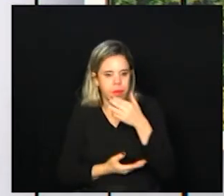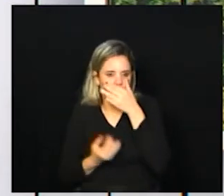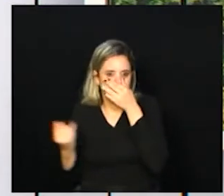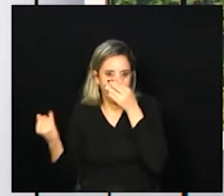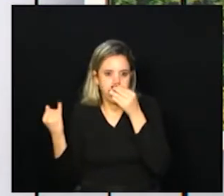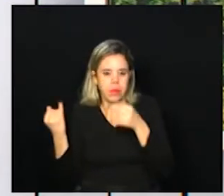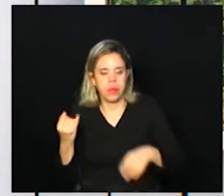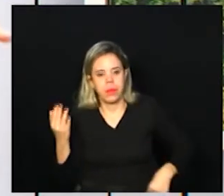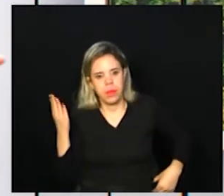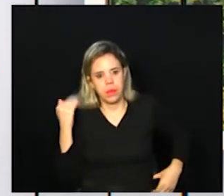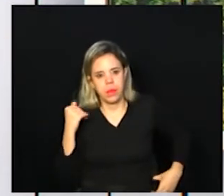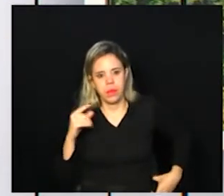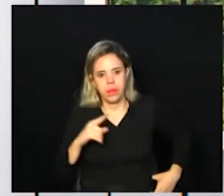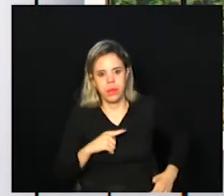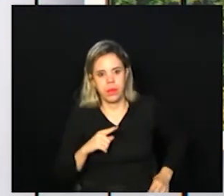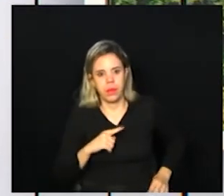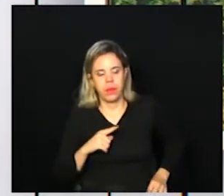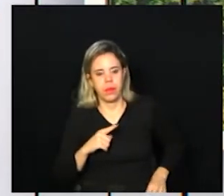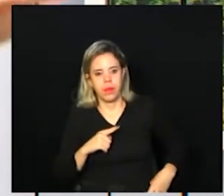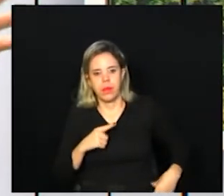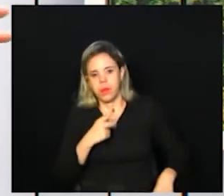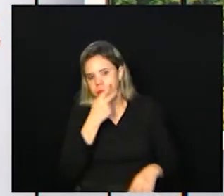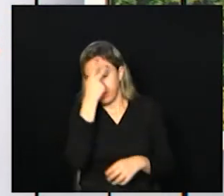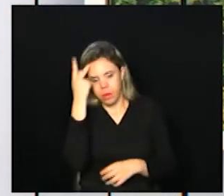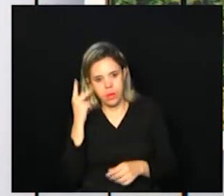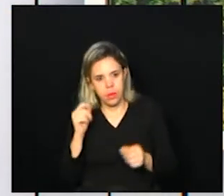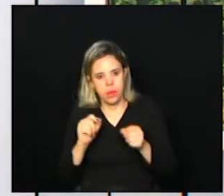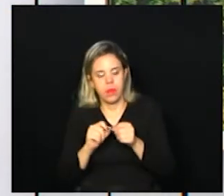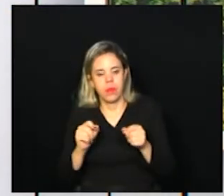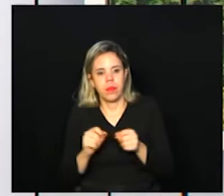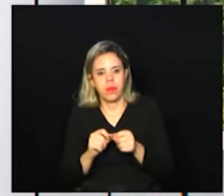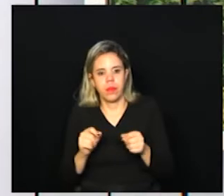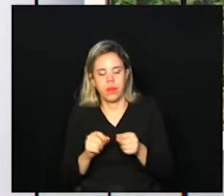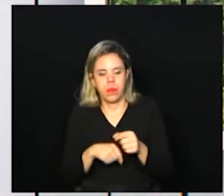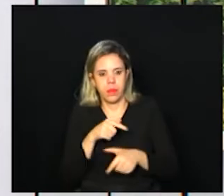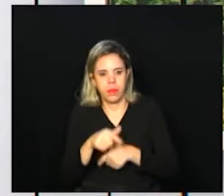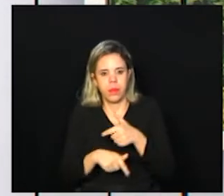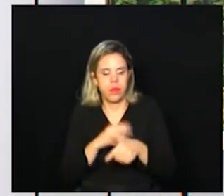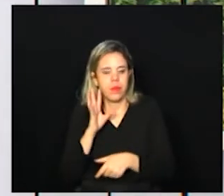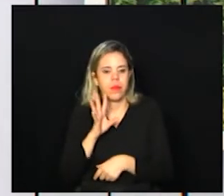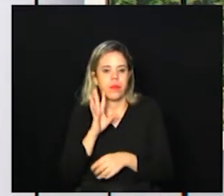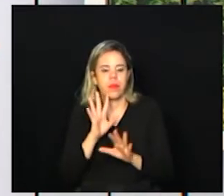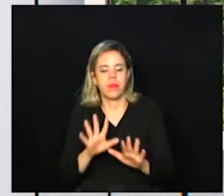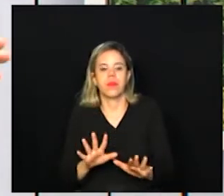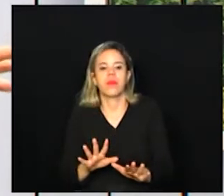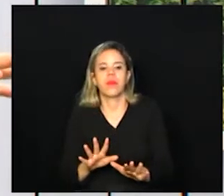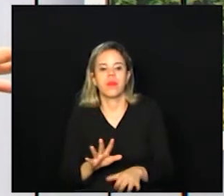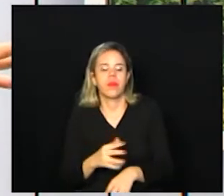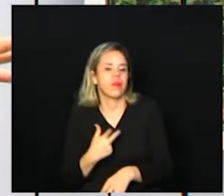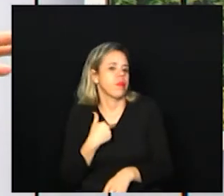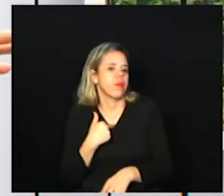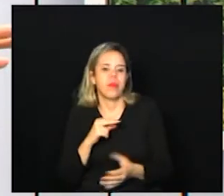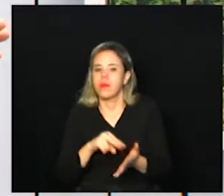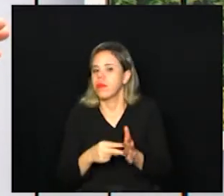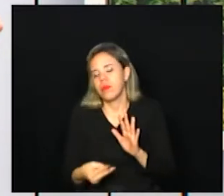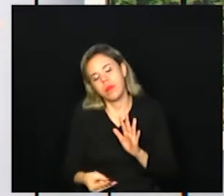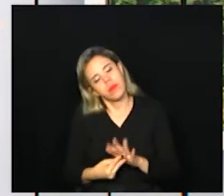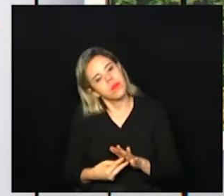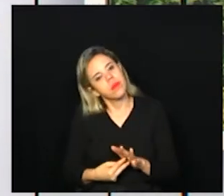importante, a gente sabe que a gente tem pessoas que fazem muitos trabalhos legais, mas isso não pode significar